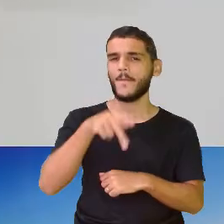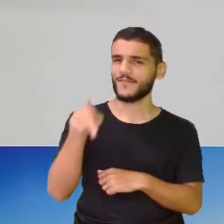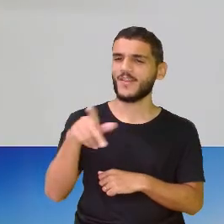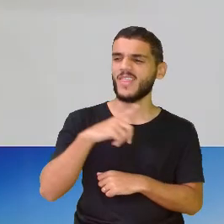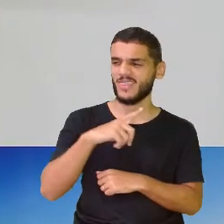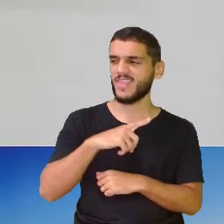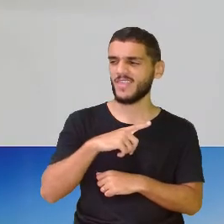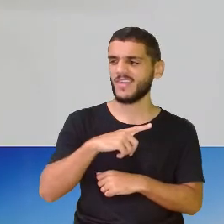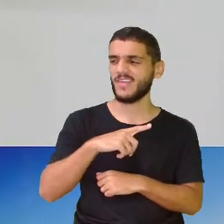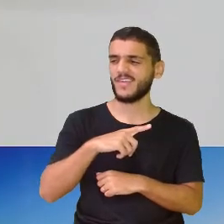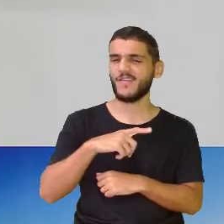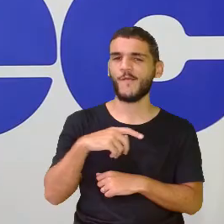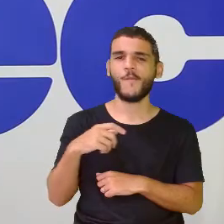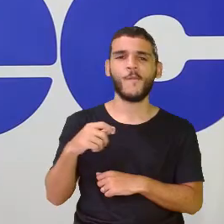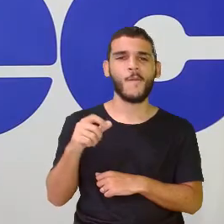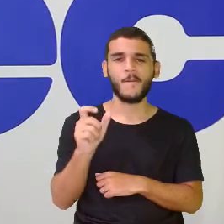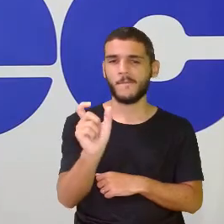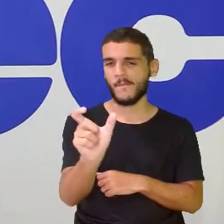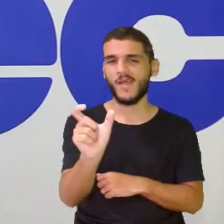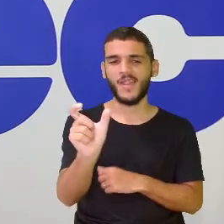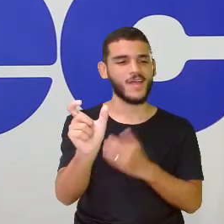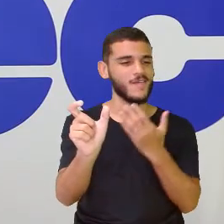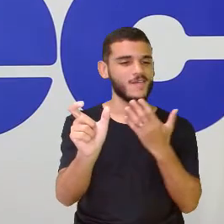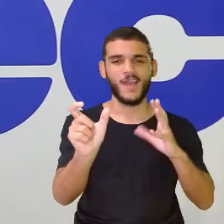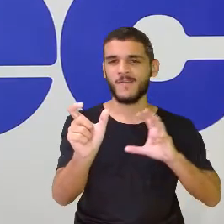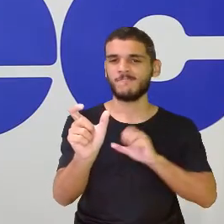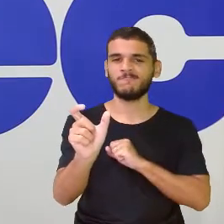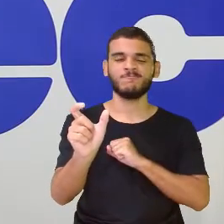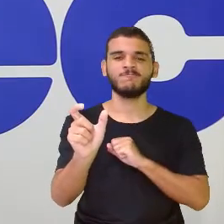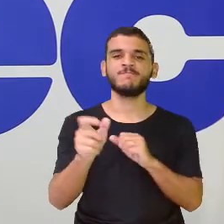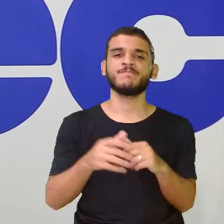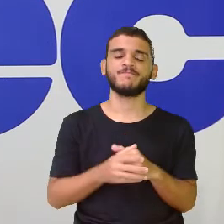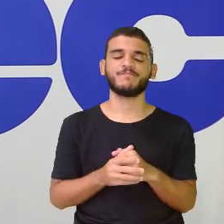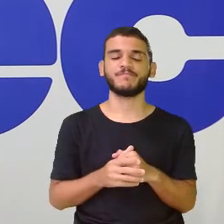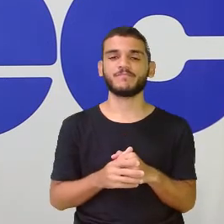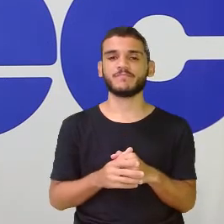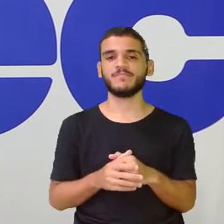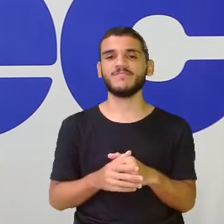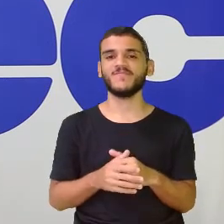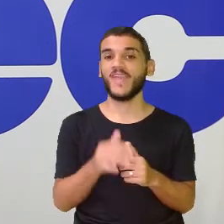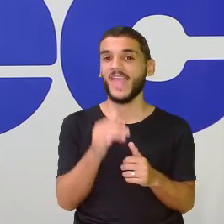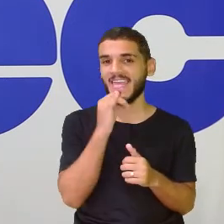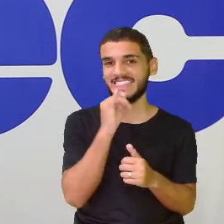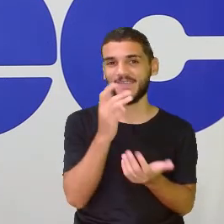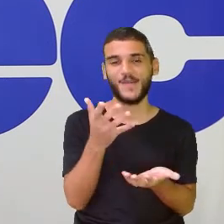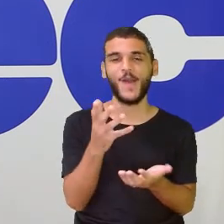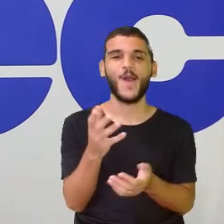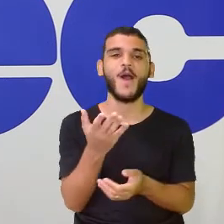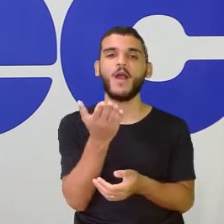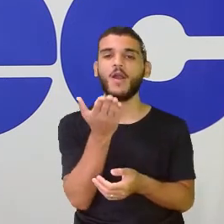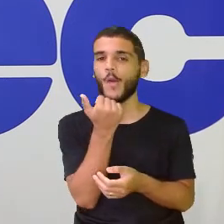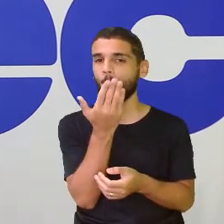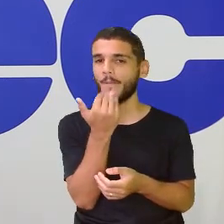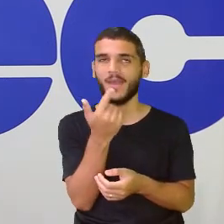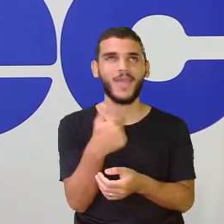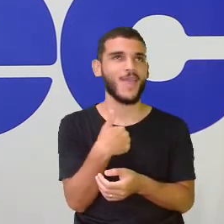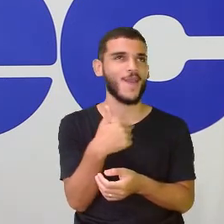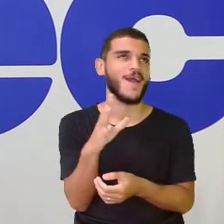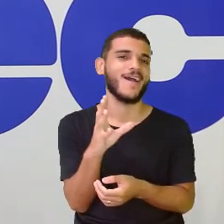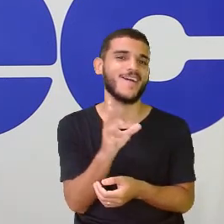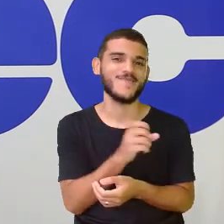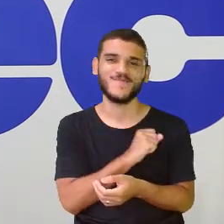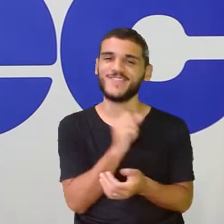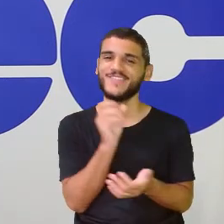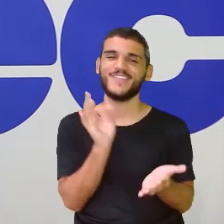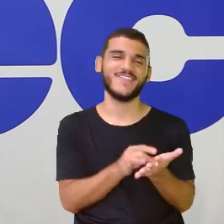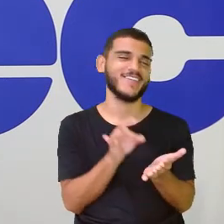Márcia? Eu tenho. Comida é uma das palavras que eu gosto muito, assim, preferida.